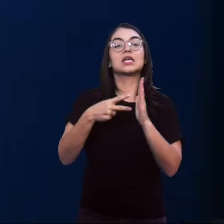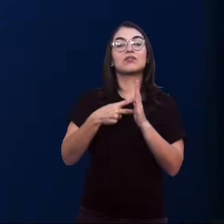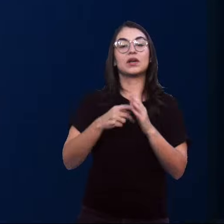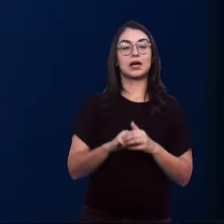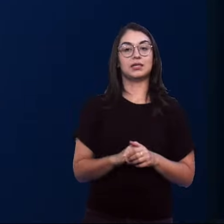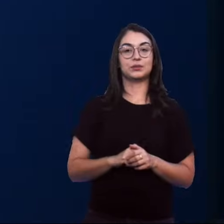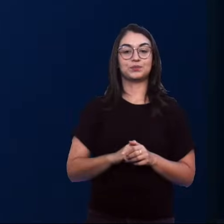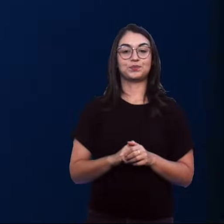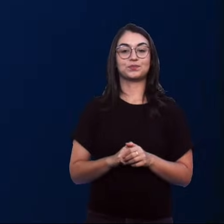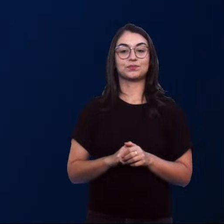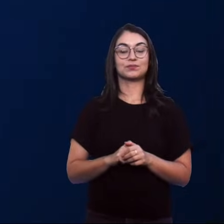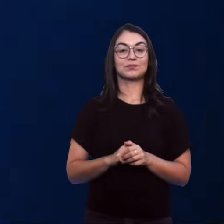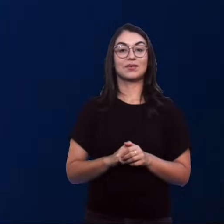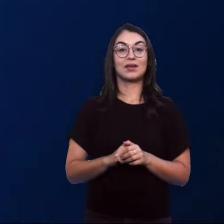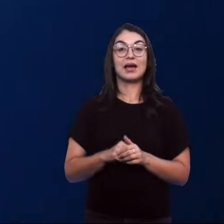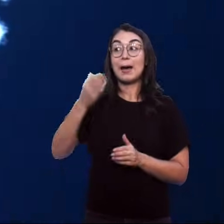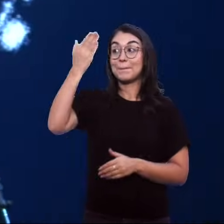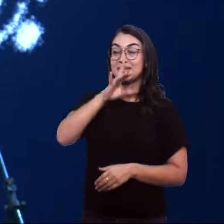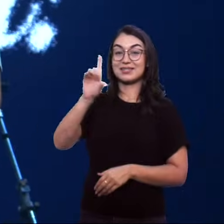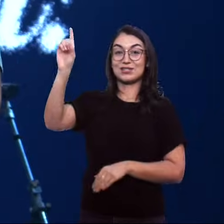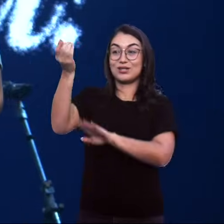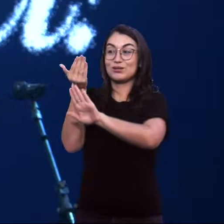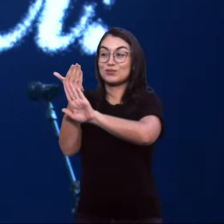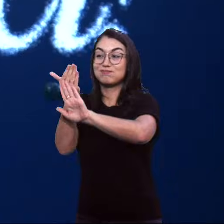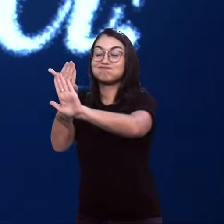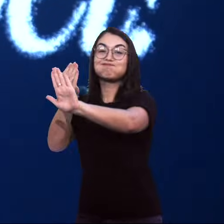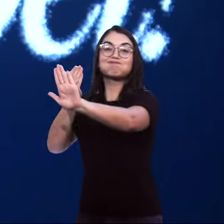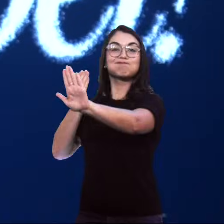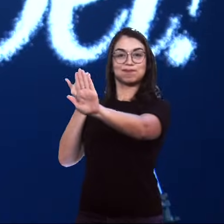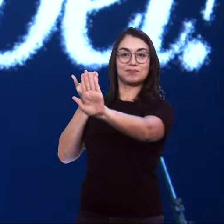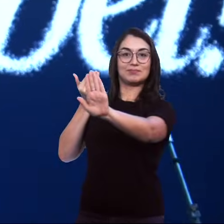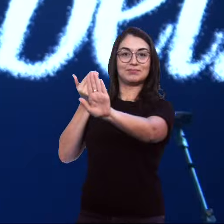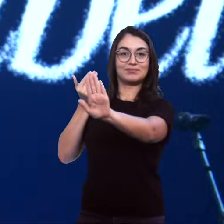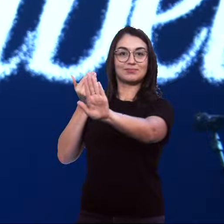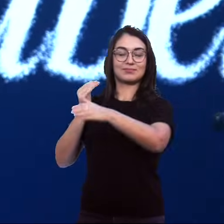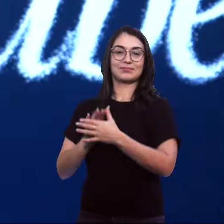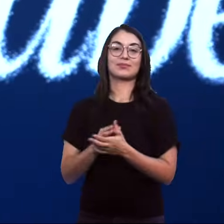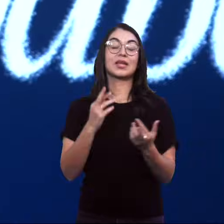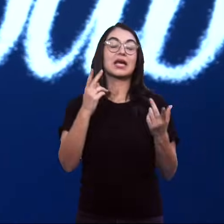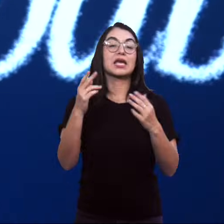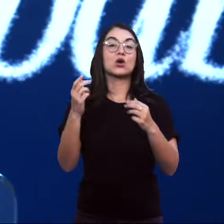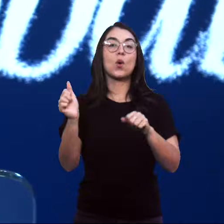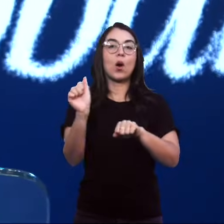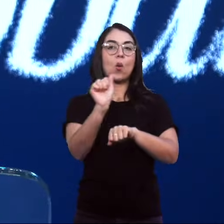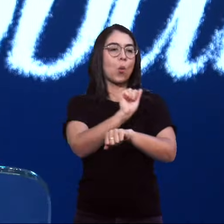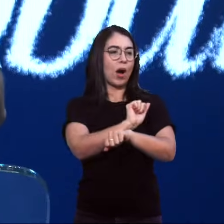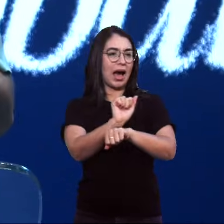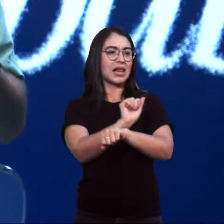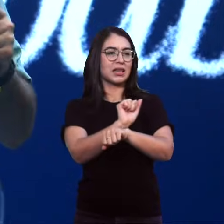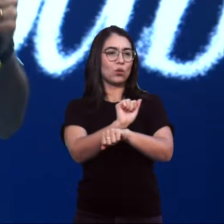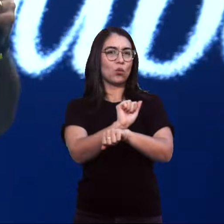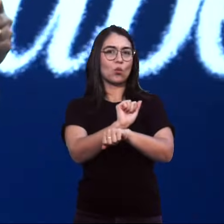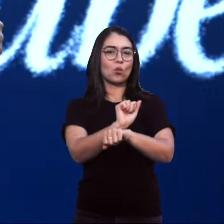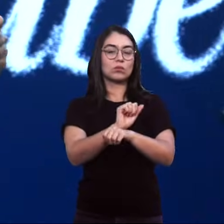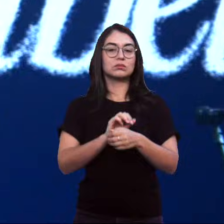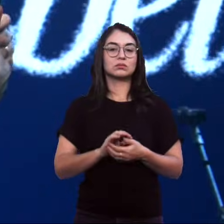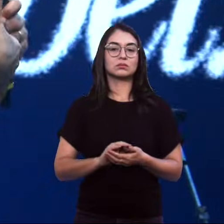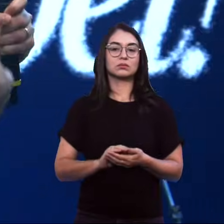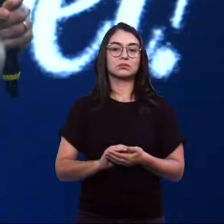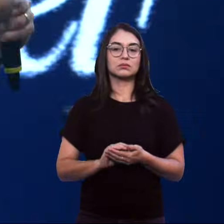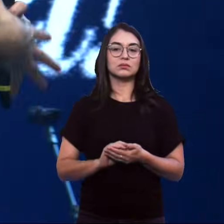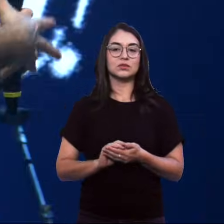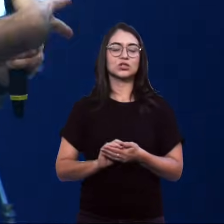Eles saírem da presença de Deus, assim como Adão, quando pecou, saiu da presença de Deus por causa do pecado, o povo